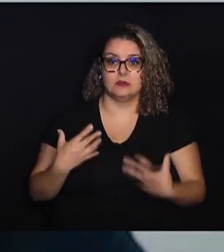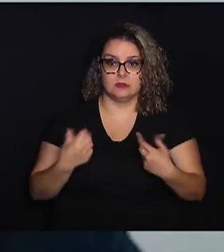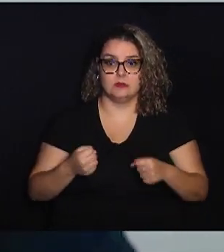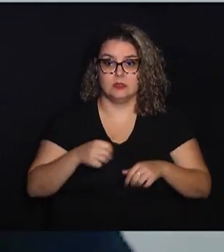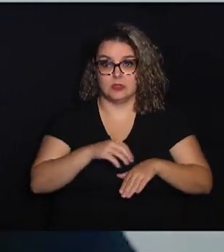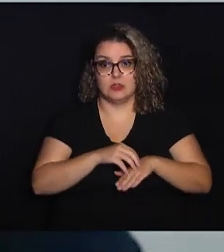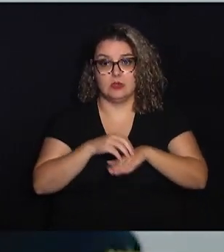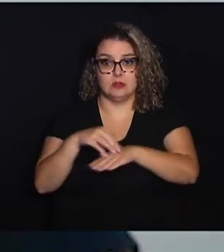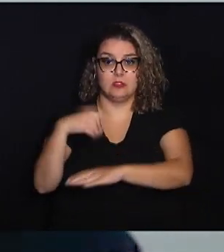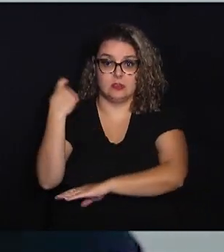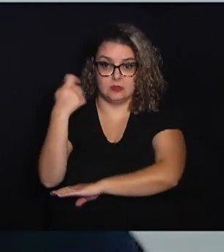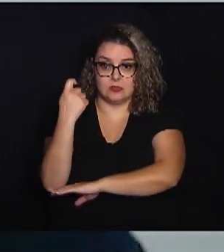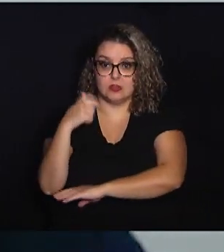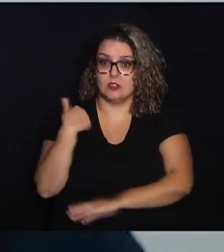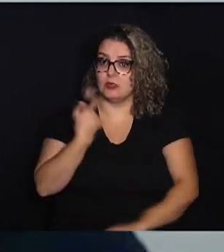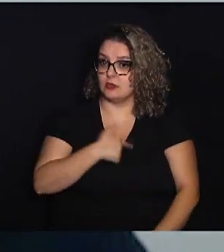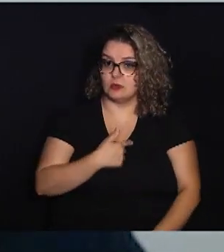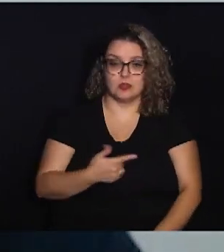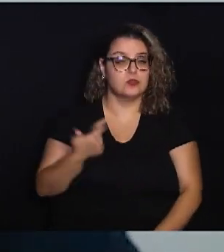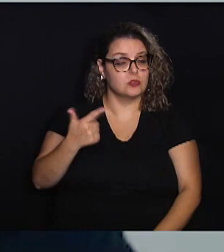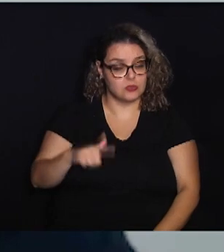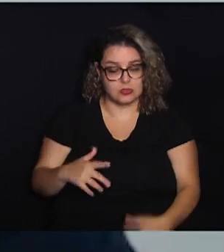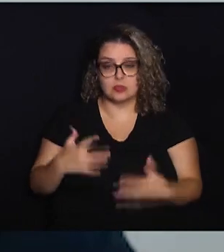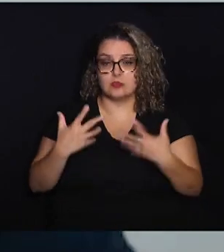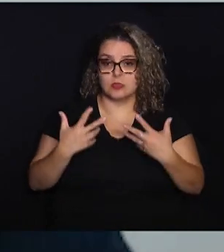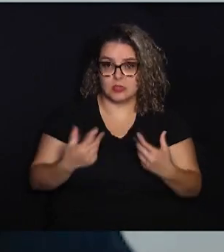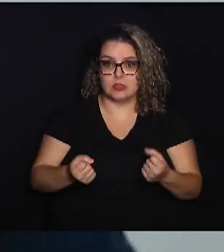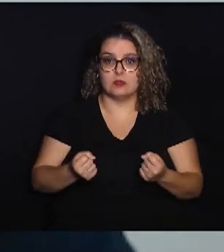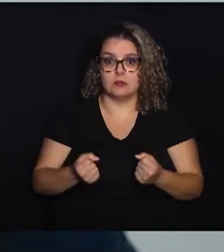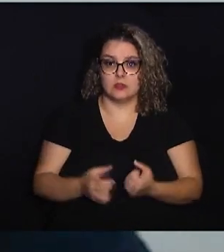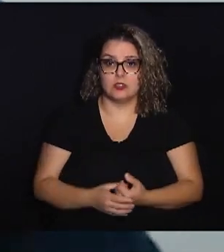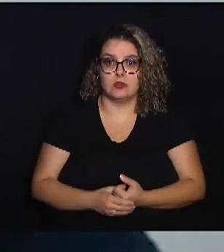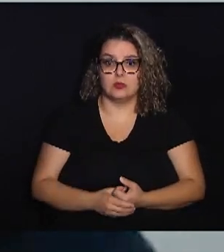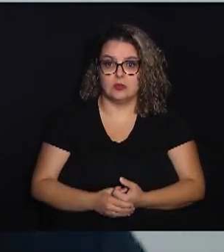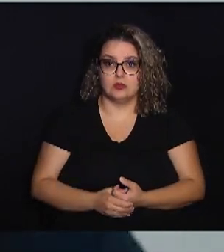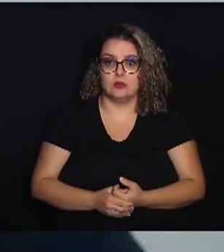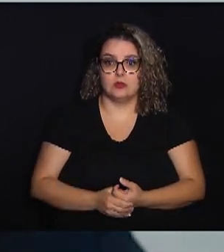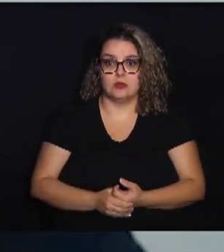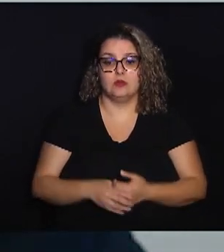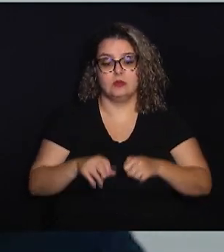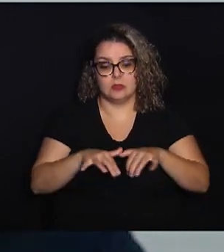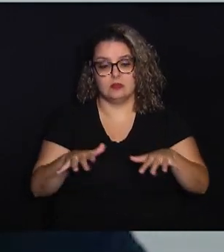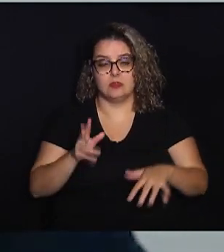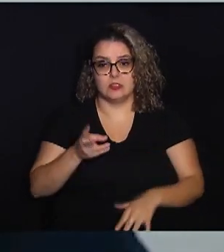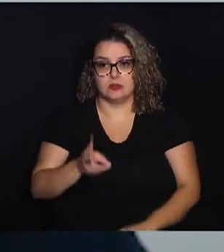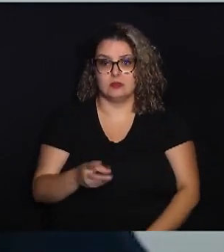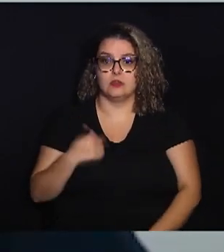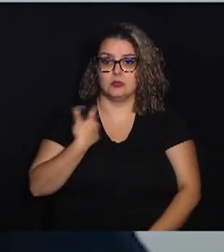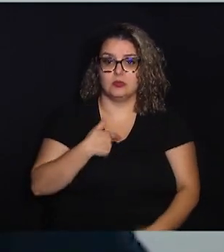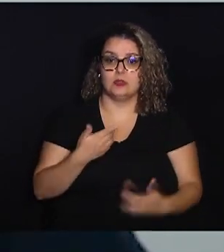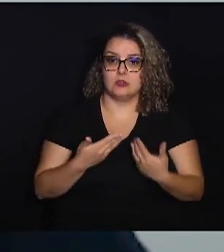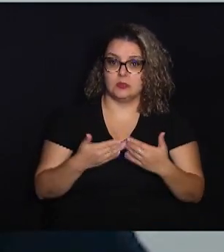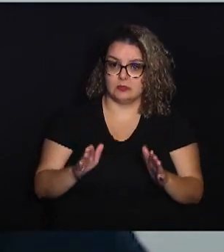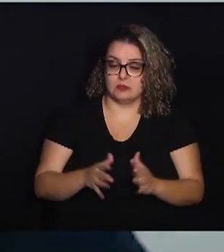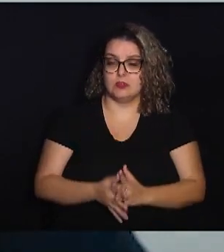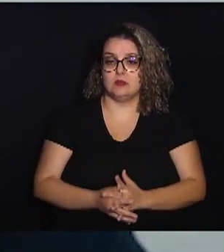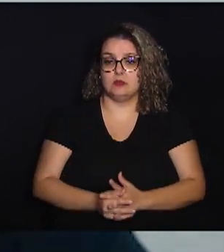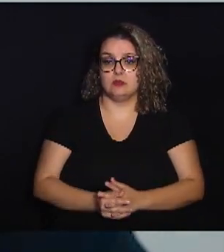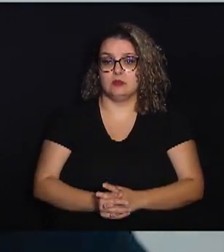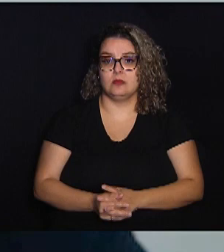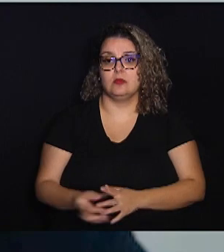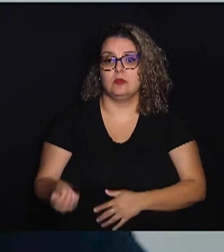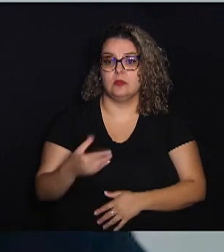Rio Grande do Sul e nós não paramos de receber. Tá? A gente está nesse fluxo contínuo. A gente está ativando uma nova linha